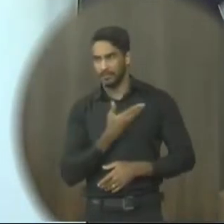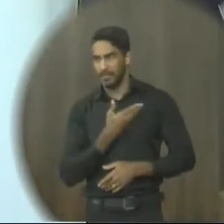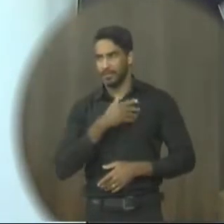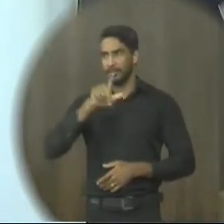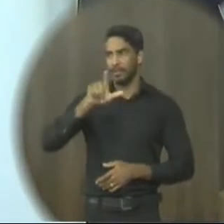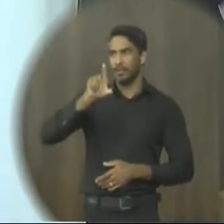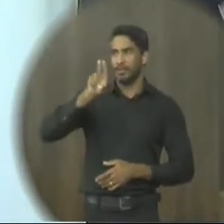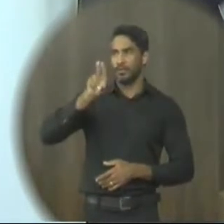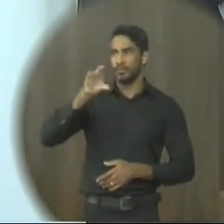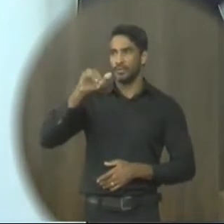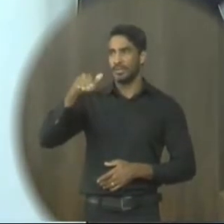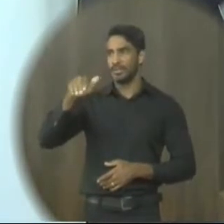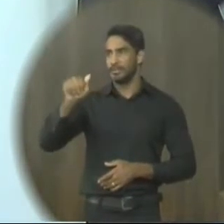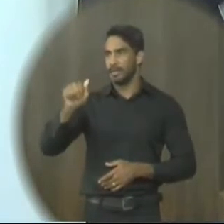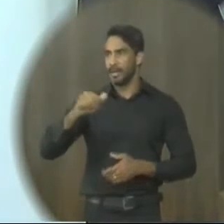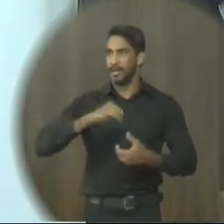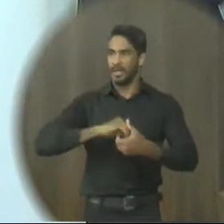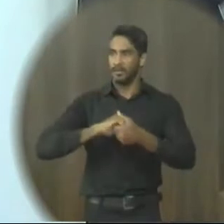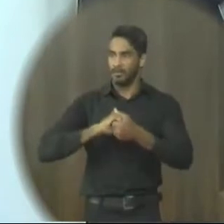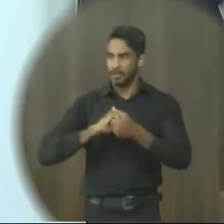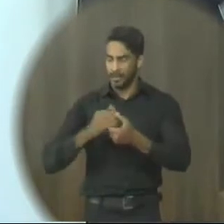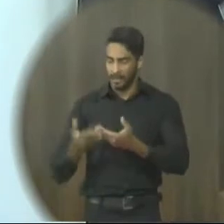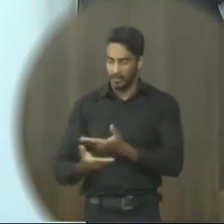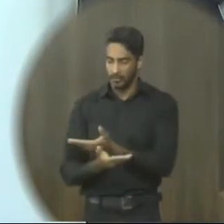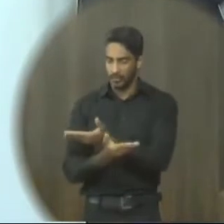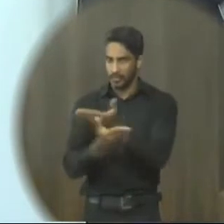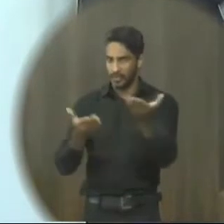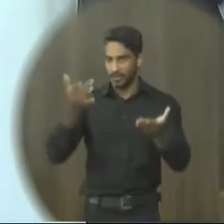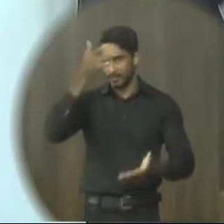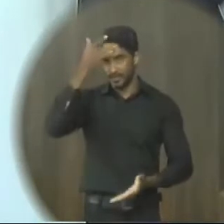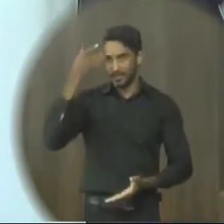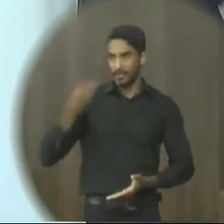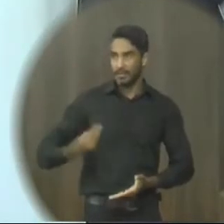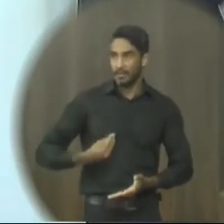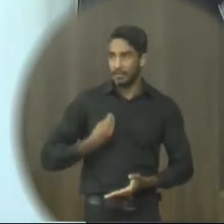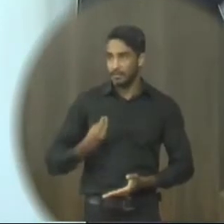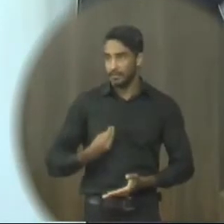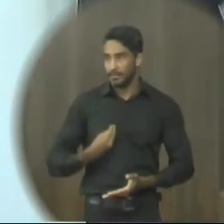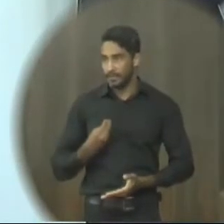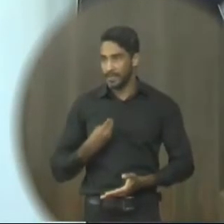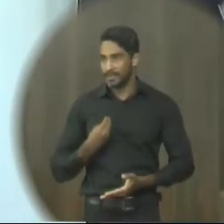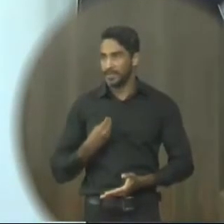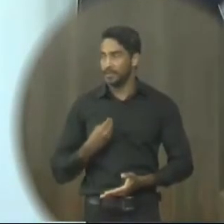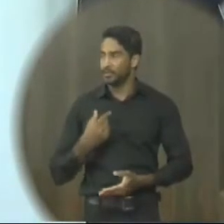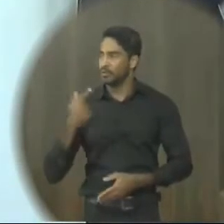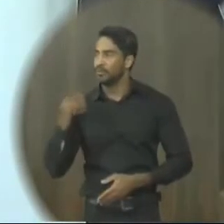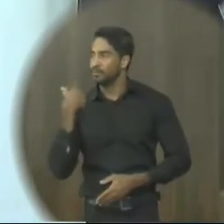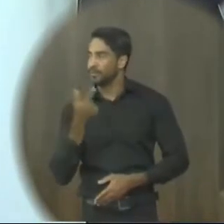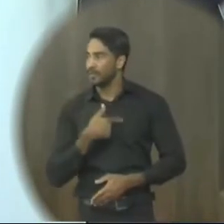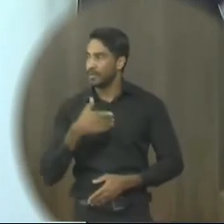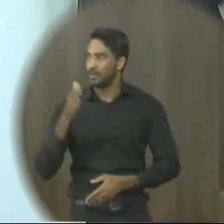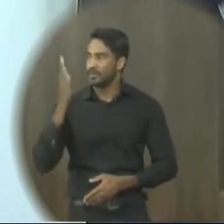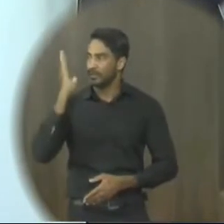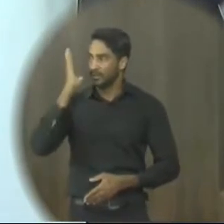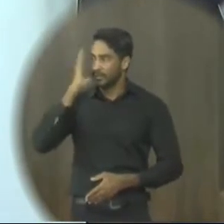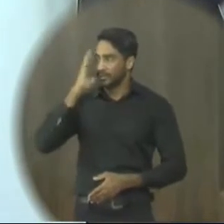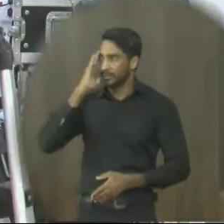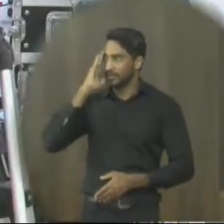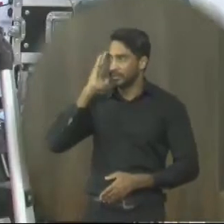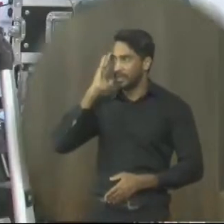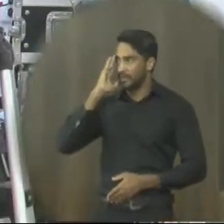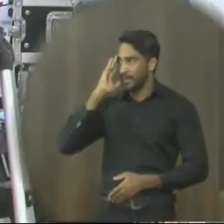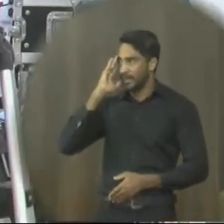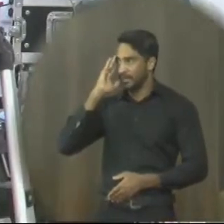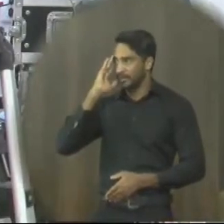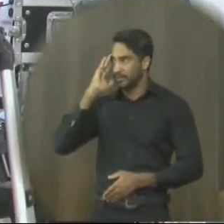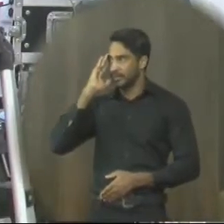Lucimar, professor Lucimar, queria cumprimentar todos os presentes. Todos nós somos sabedores, né? Sabemos